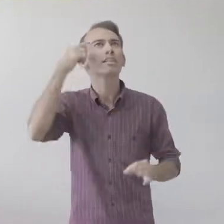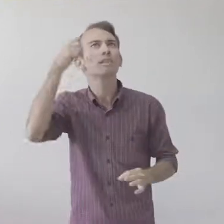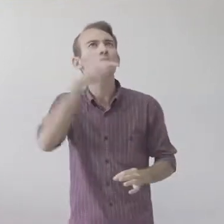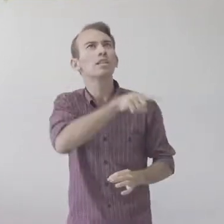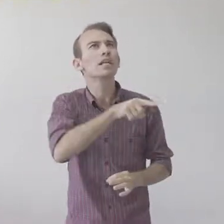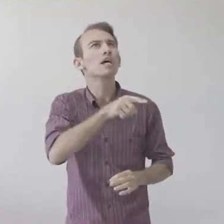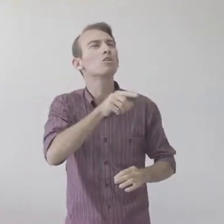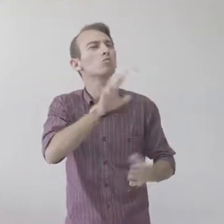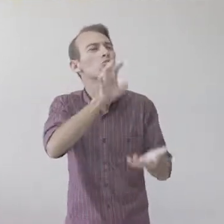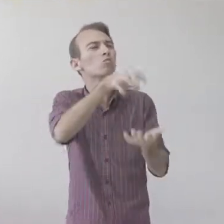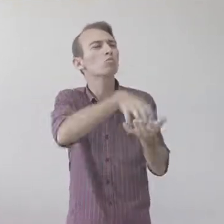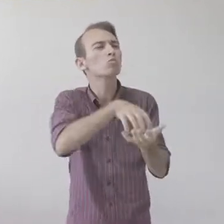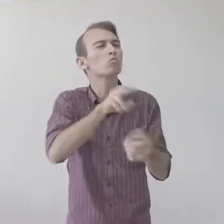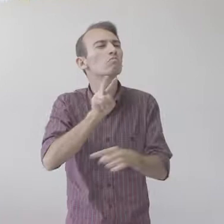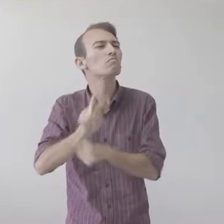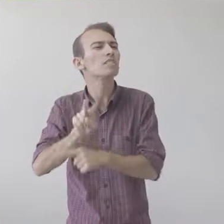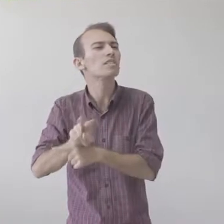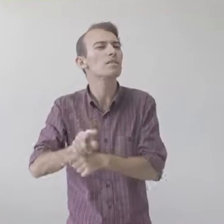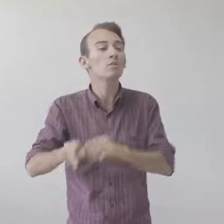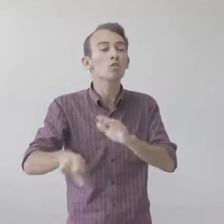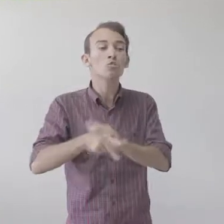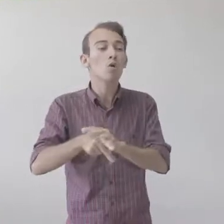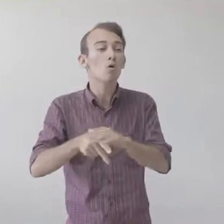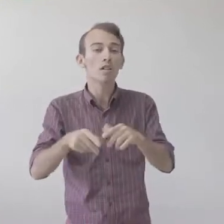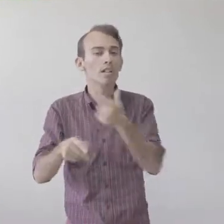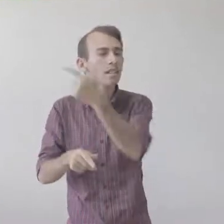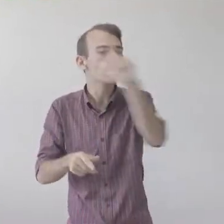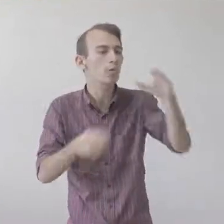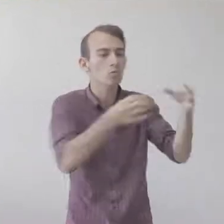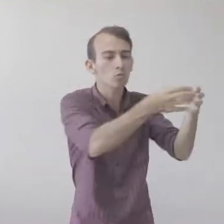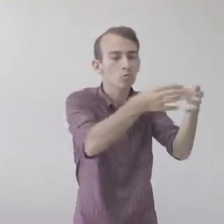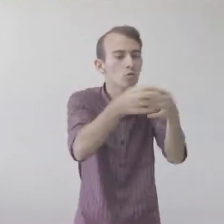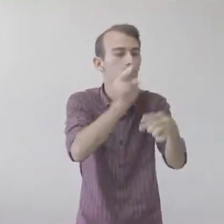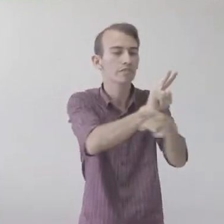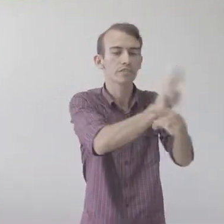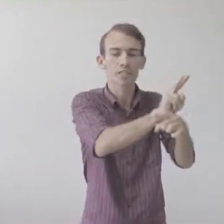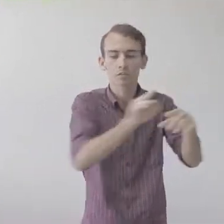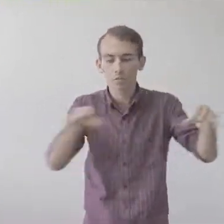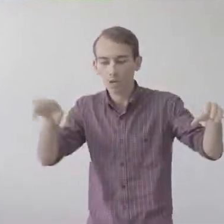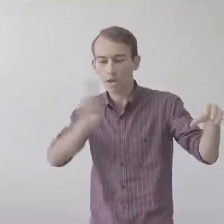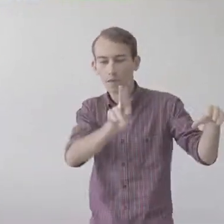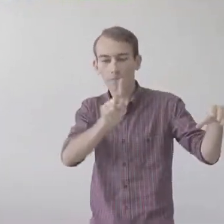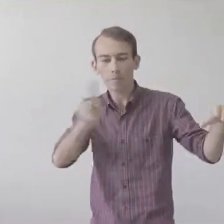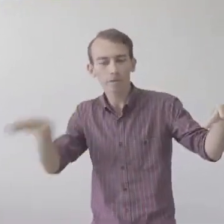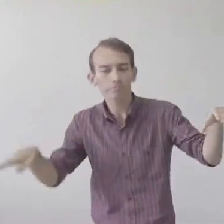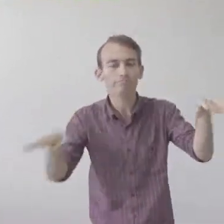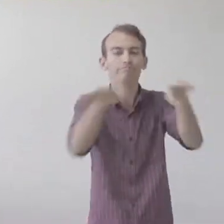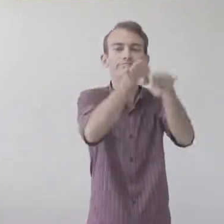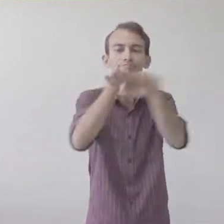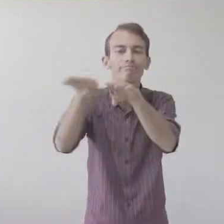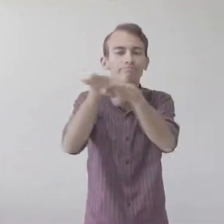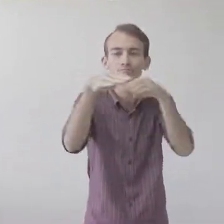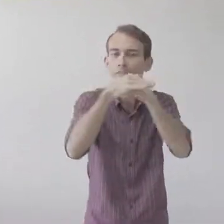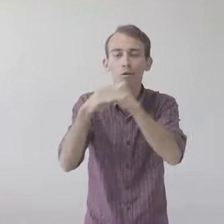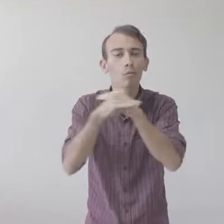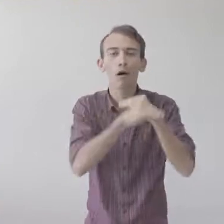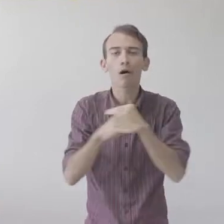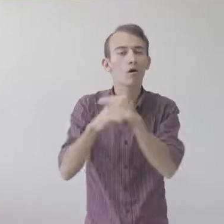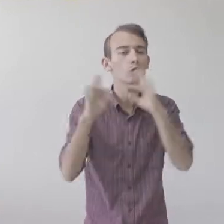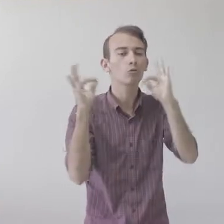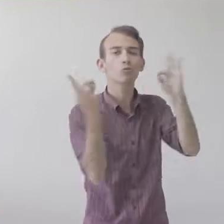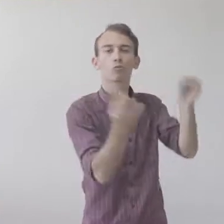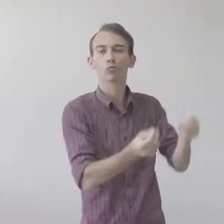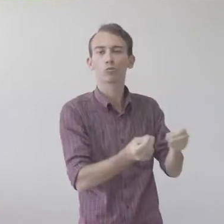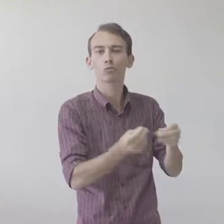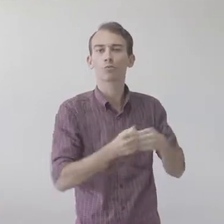como reserva no mesmo patamar que as outras reservas no dia a dia de vocês quais são os mais